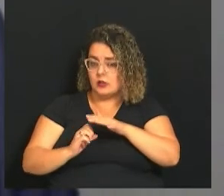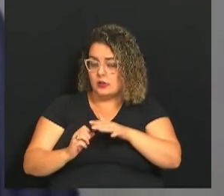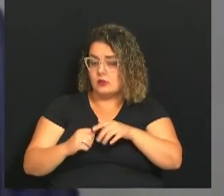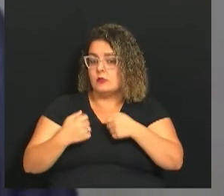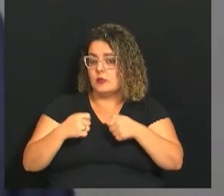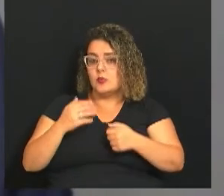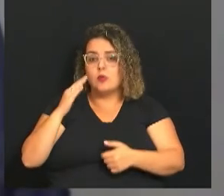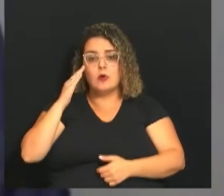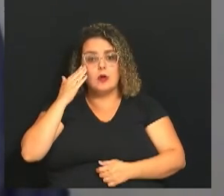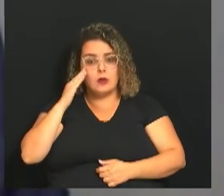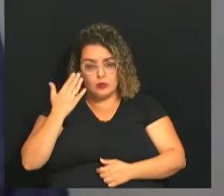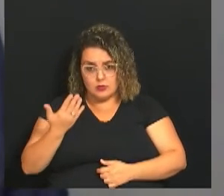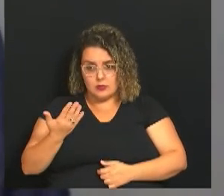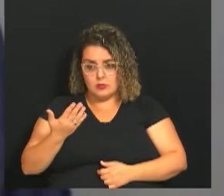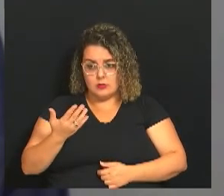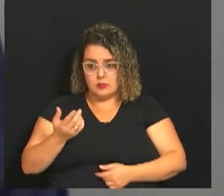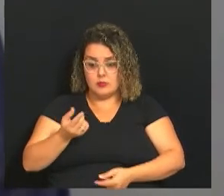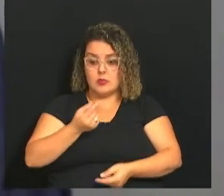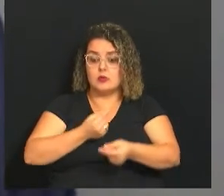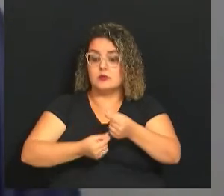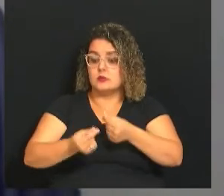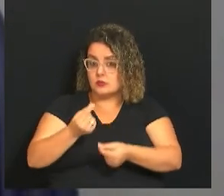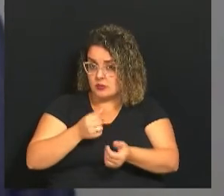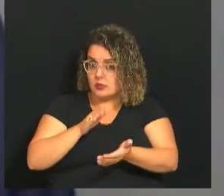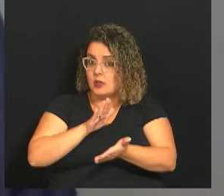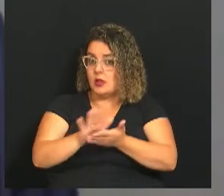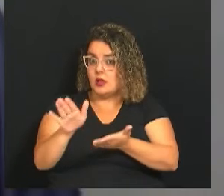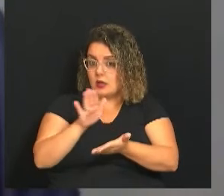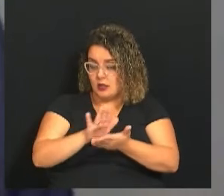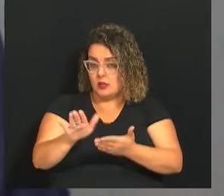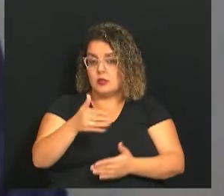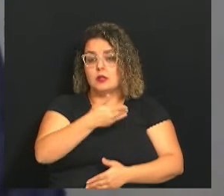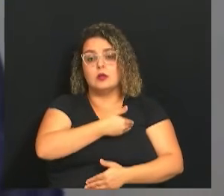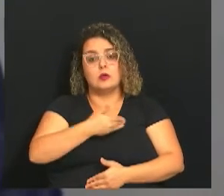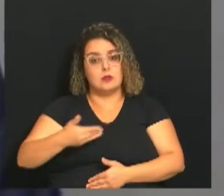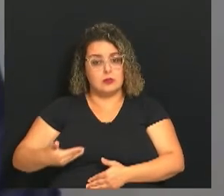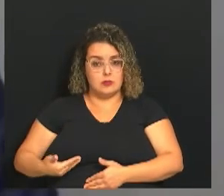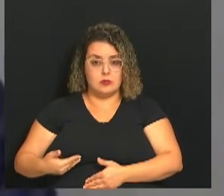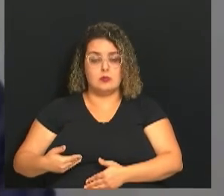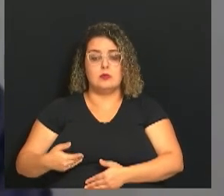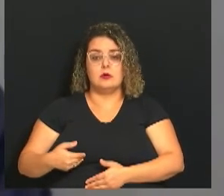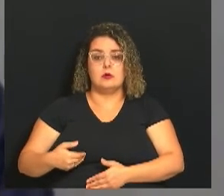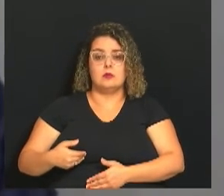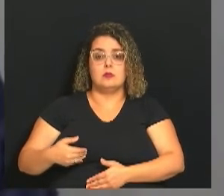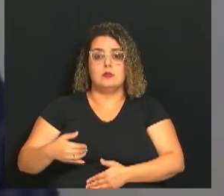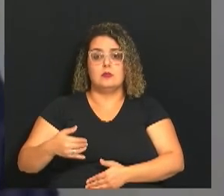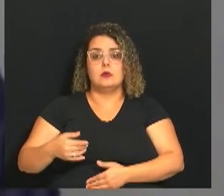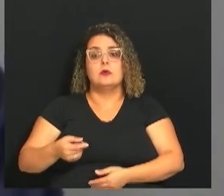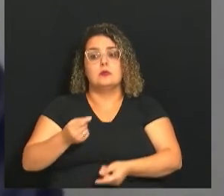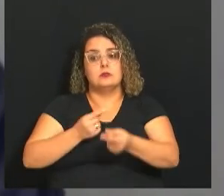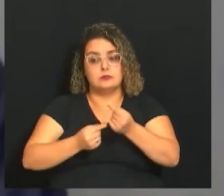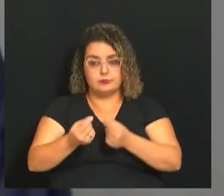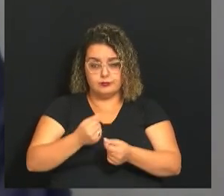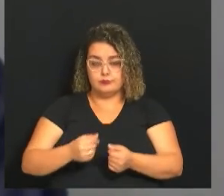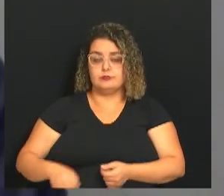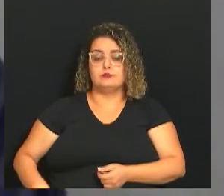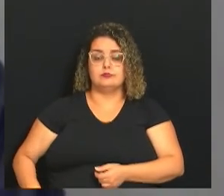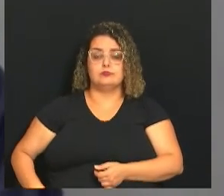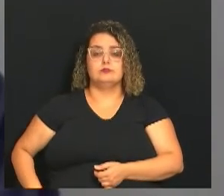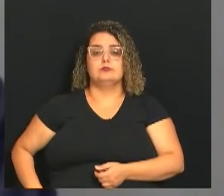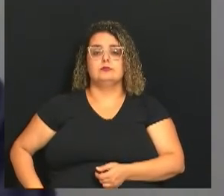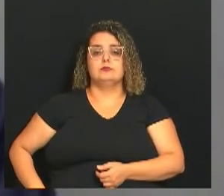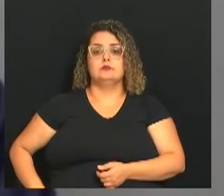prevenção gera economia, o governo precisa entender que essa prevenção gera economia, e o